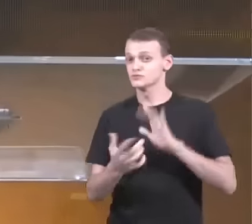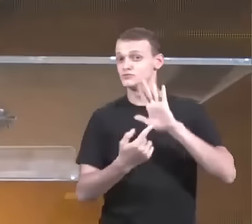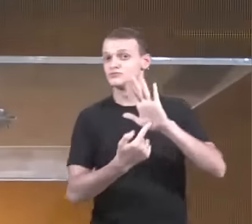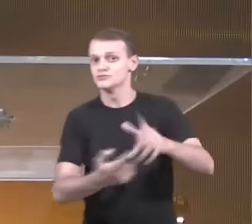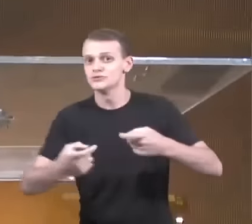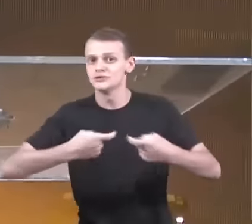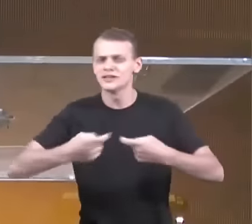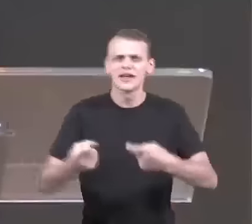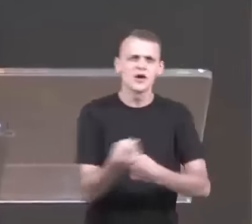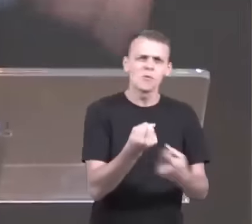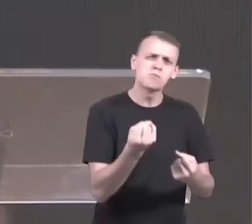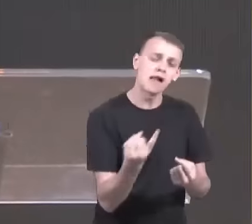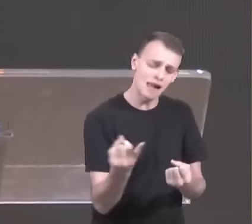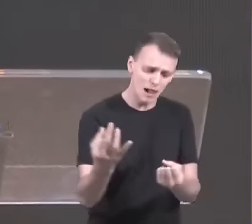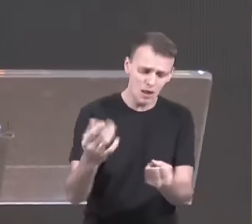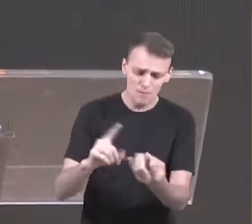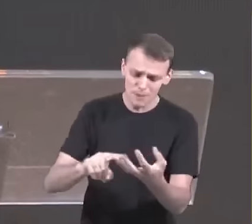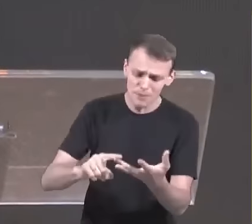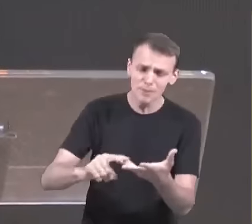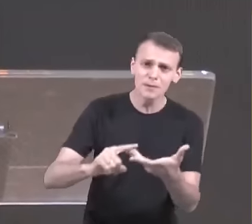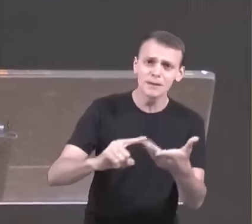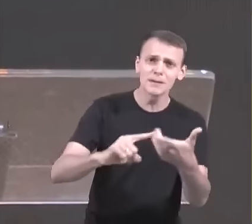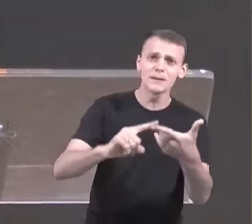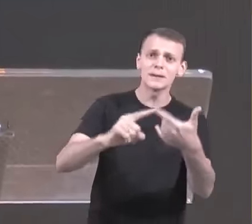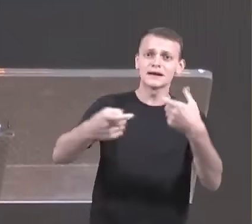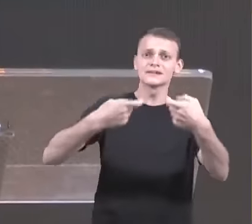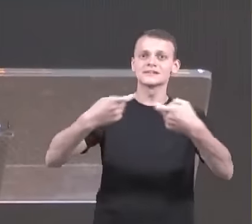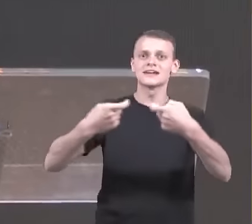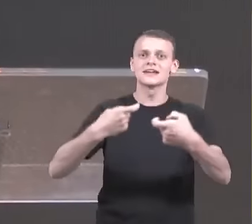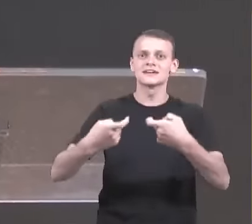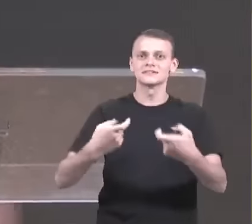rumores de guerras, quantas destas guerras aconteceram?